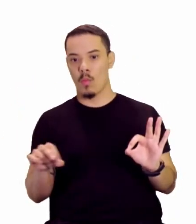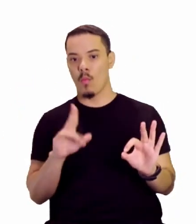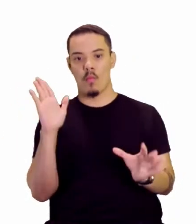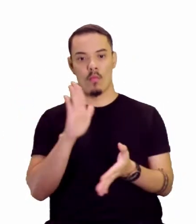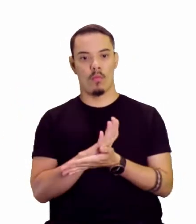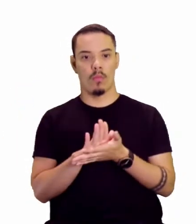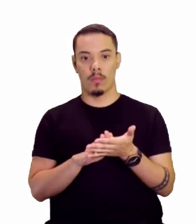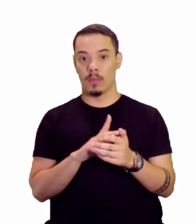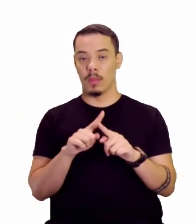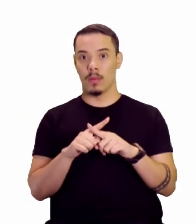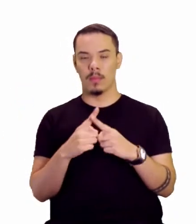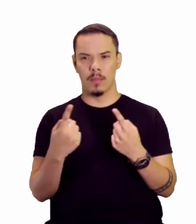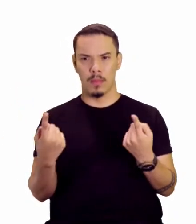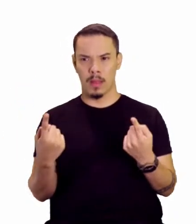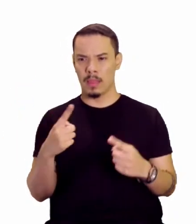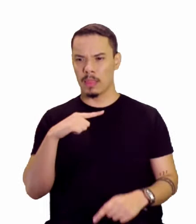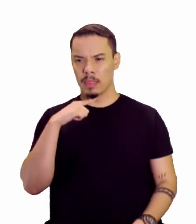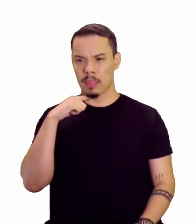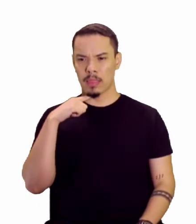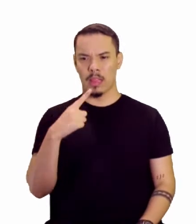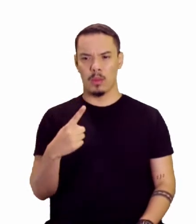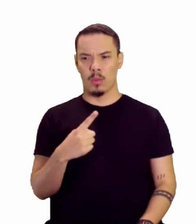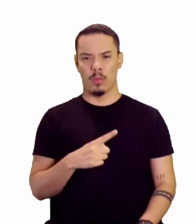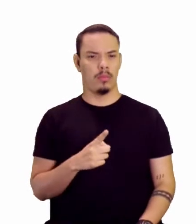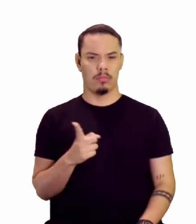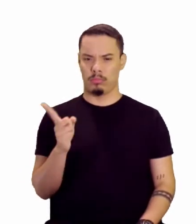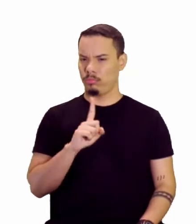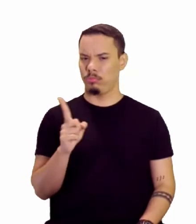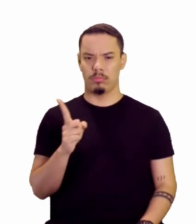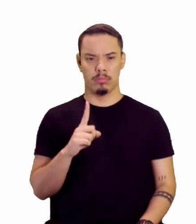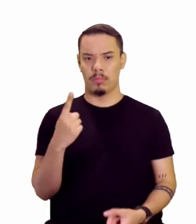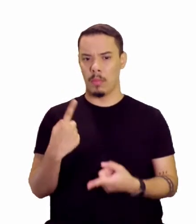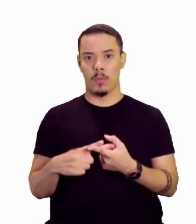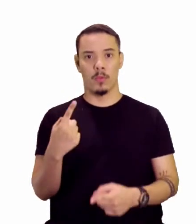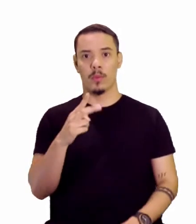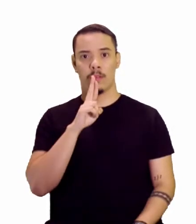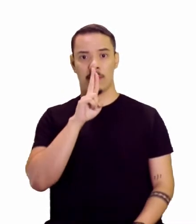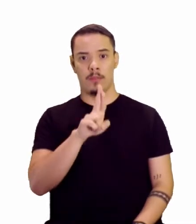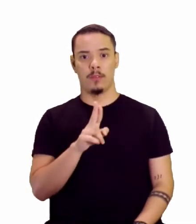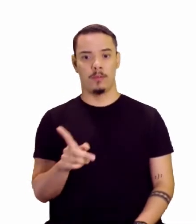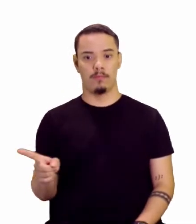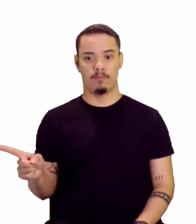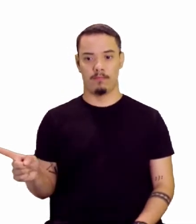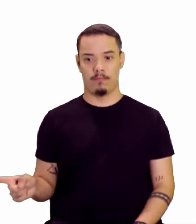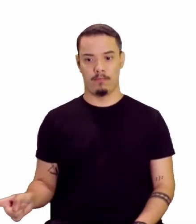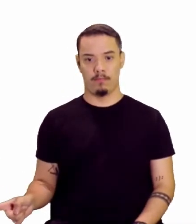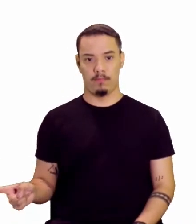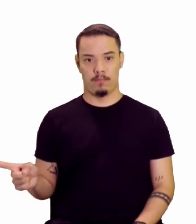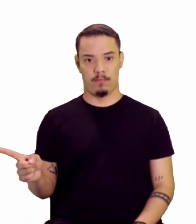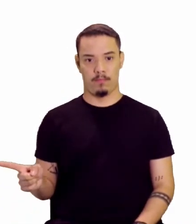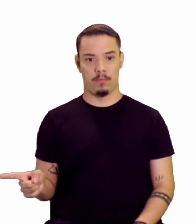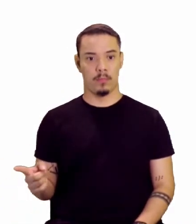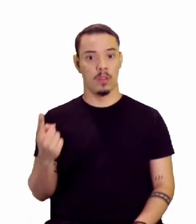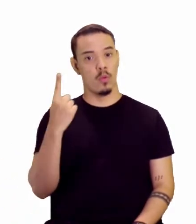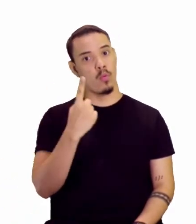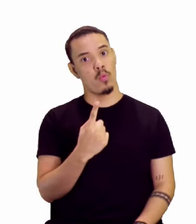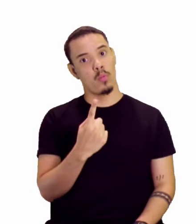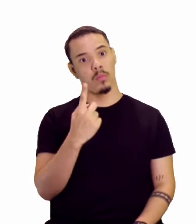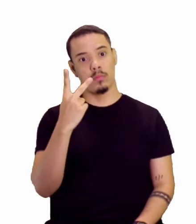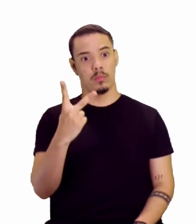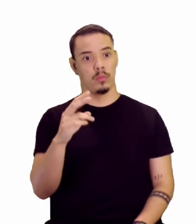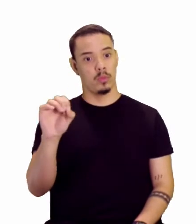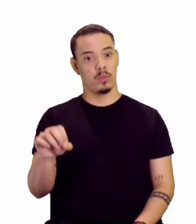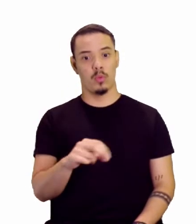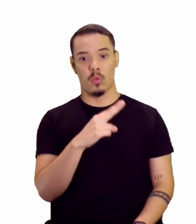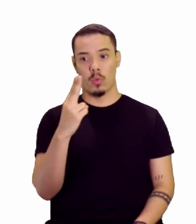resposta, nenhuma não é uma possibilidade, porque não tem a resposta nenhuma. Então, uma, duas ou as três.